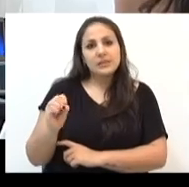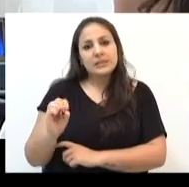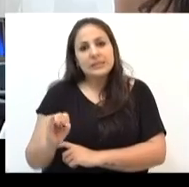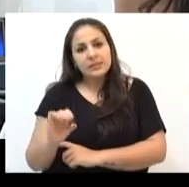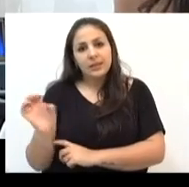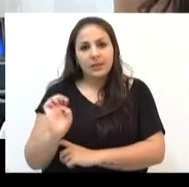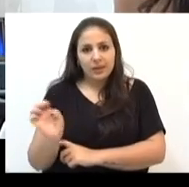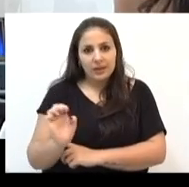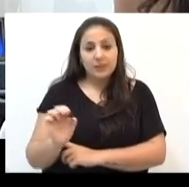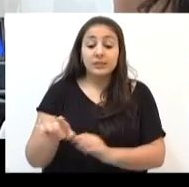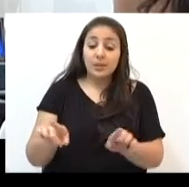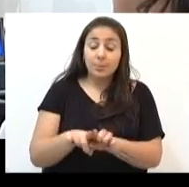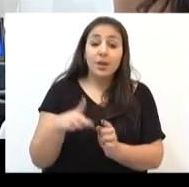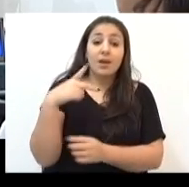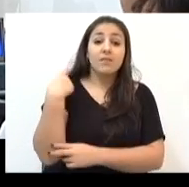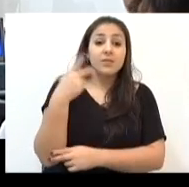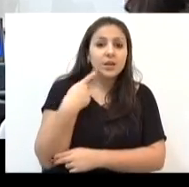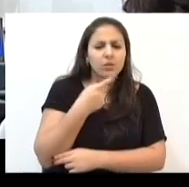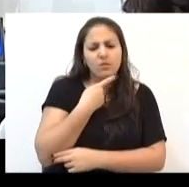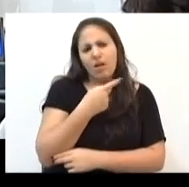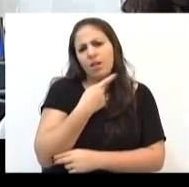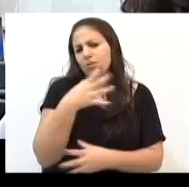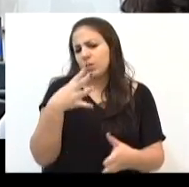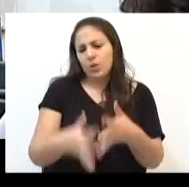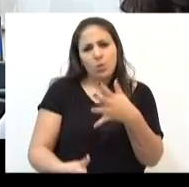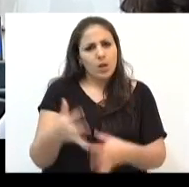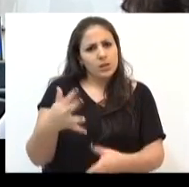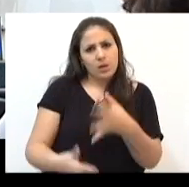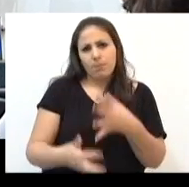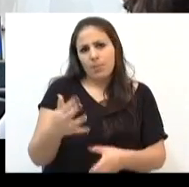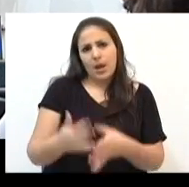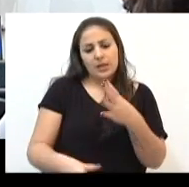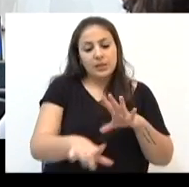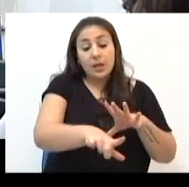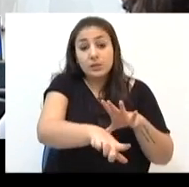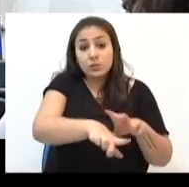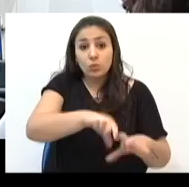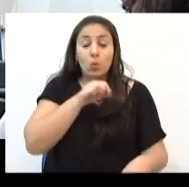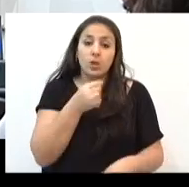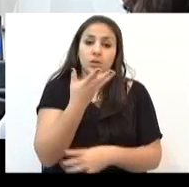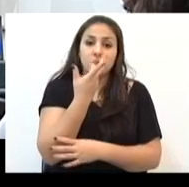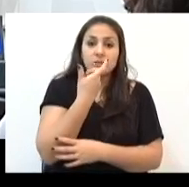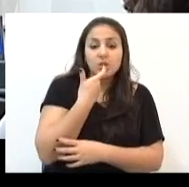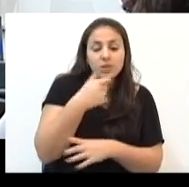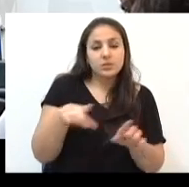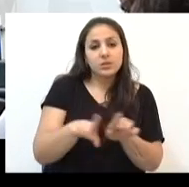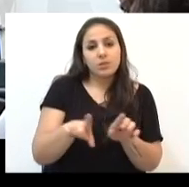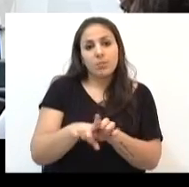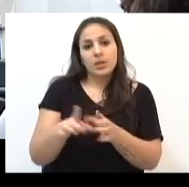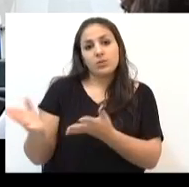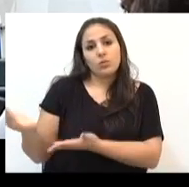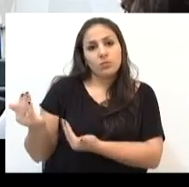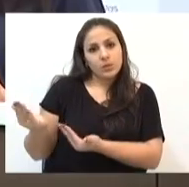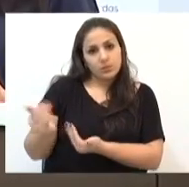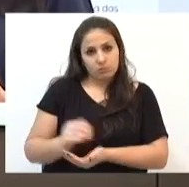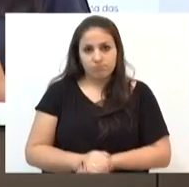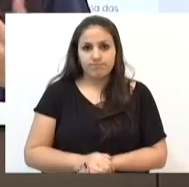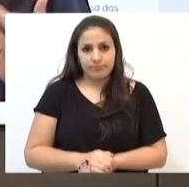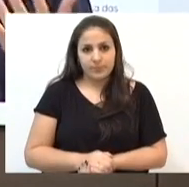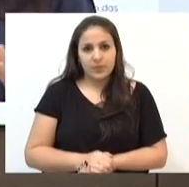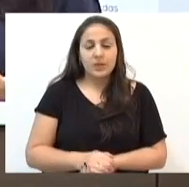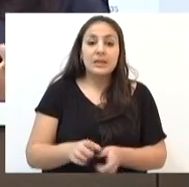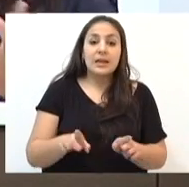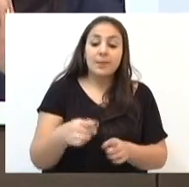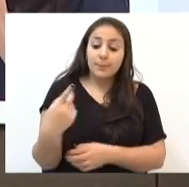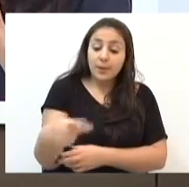expediente, o conceito está longe de interferir na orientação sexual de crianças e adolescentes. Para